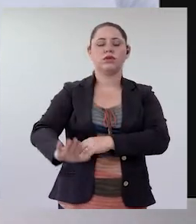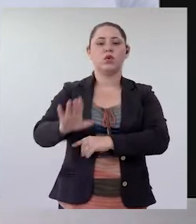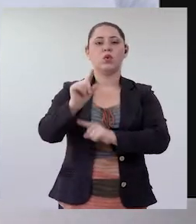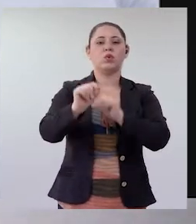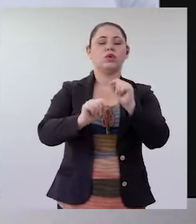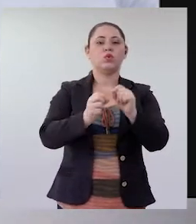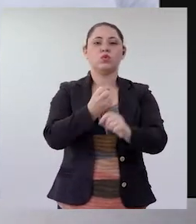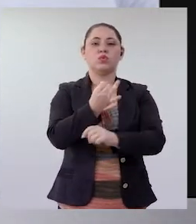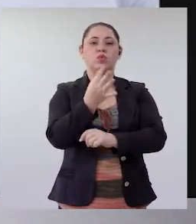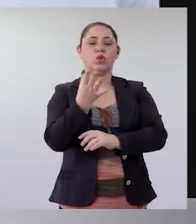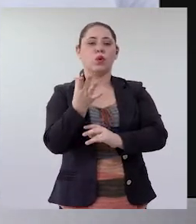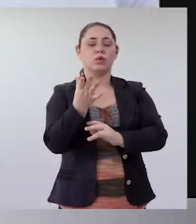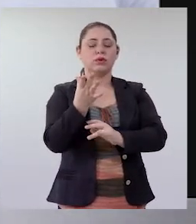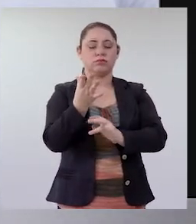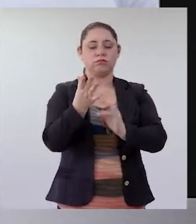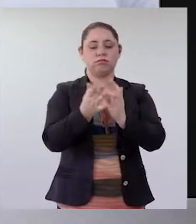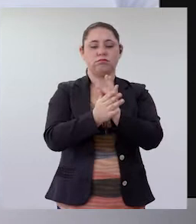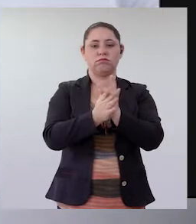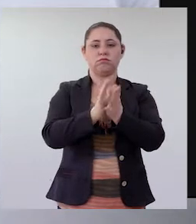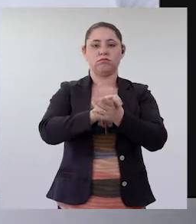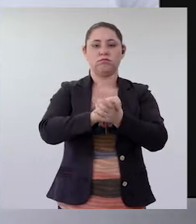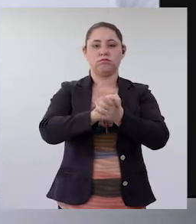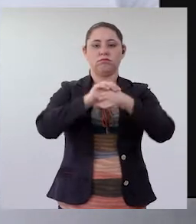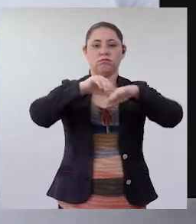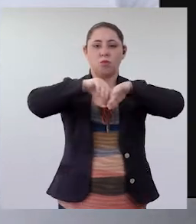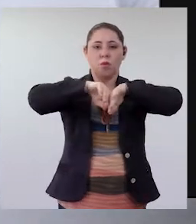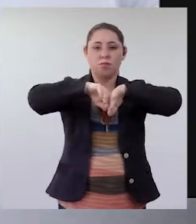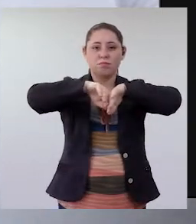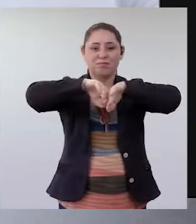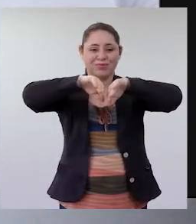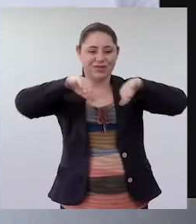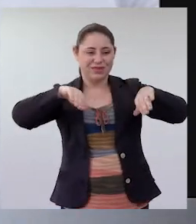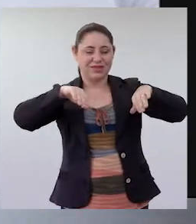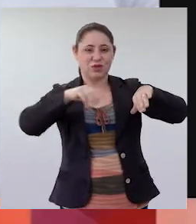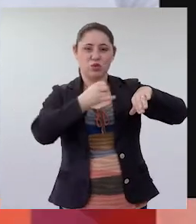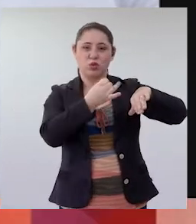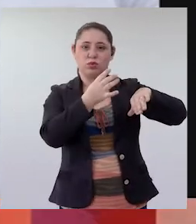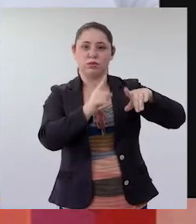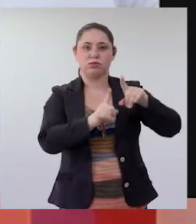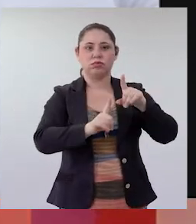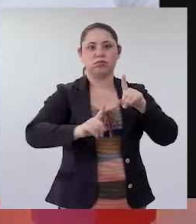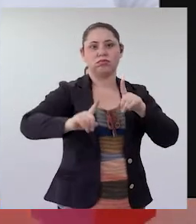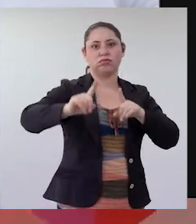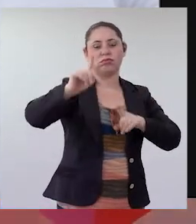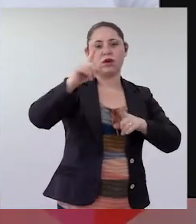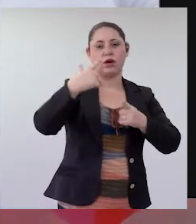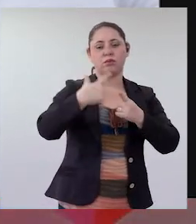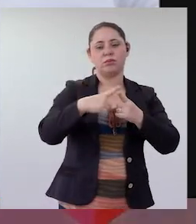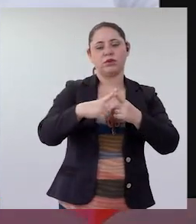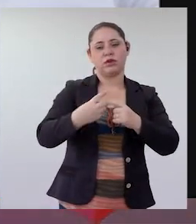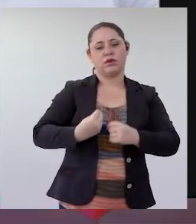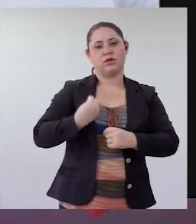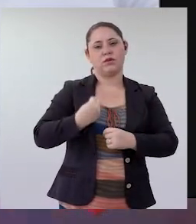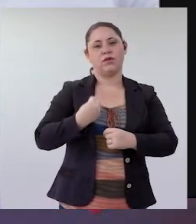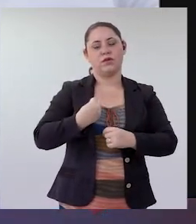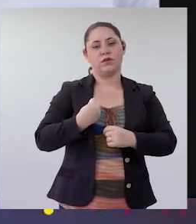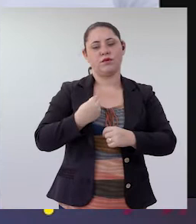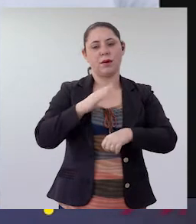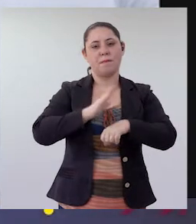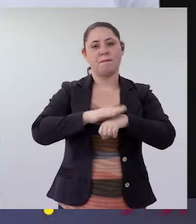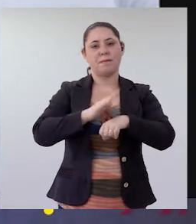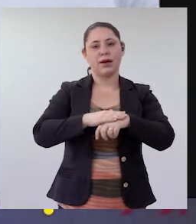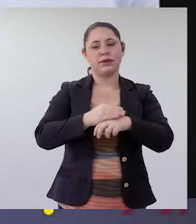aumento do número de divórcios, muitas vezes ocasionados, né, por esse aumento de convivência, conforme